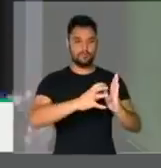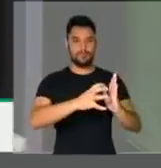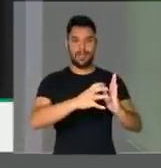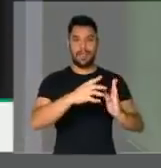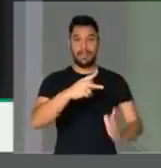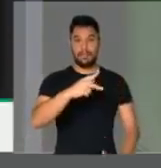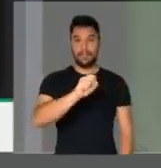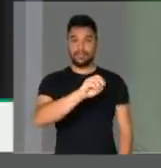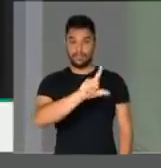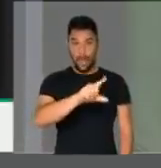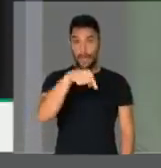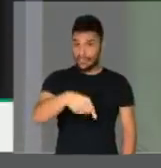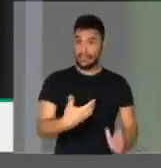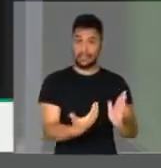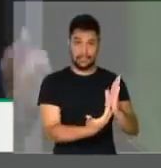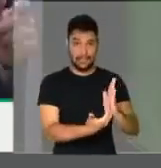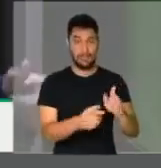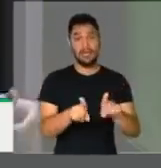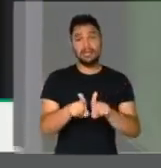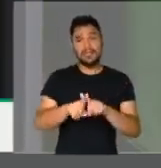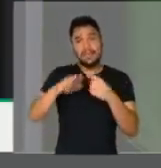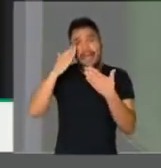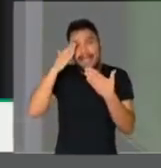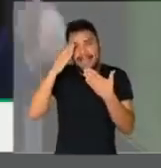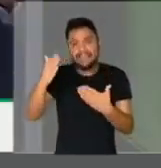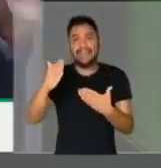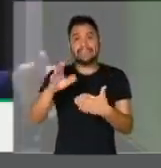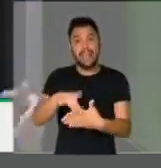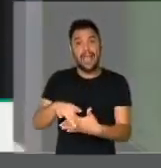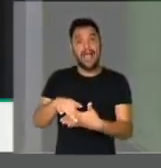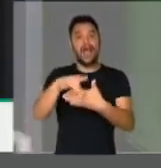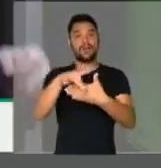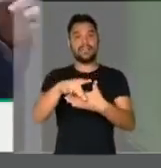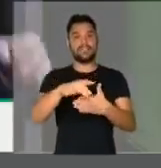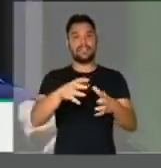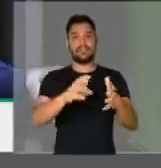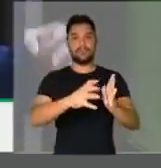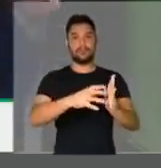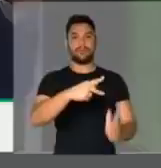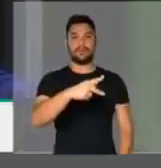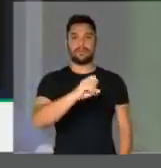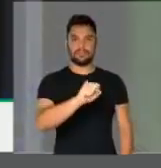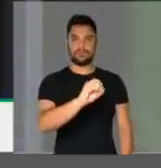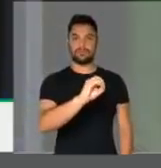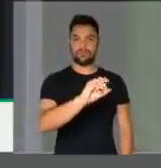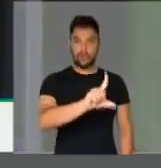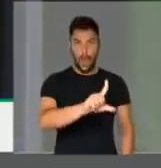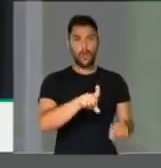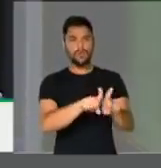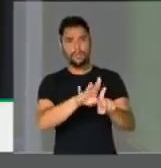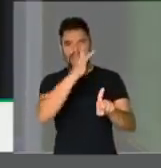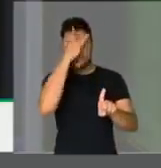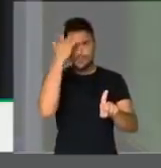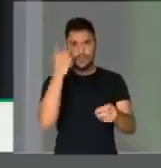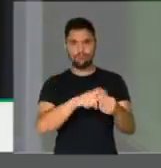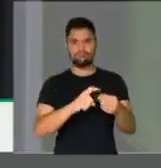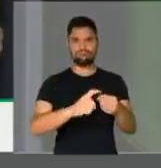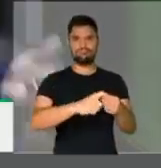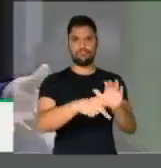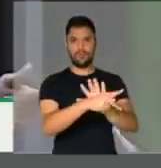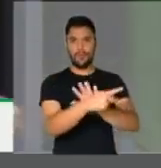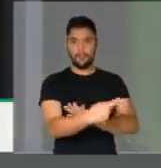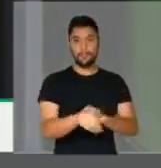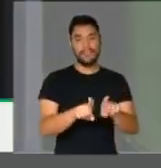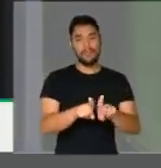na Câmara dos Deputados. Faço um agradecimento à liderança do PSOL, ao partido, a toda a militância e